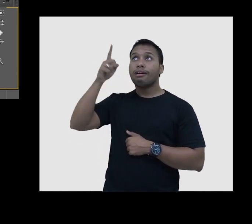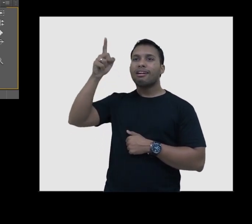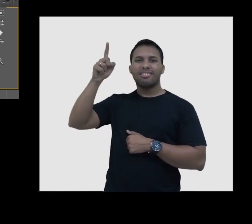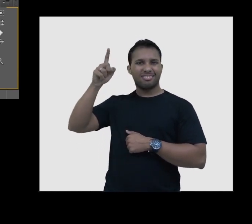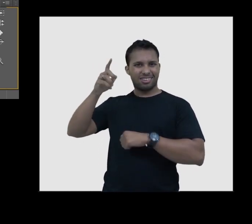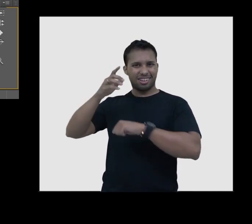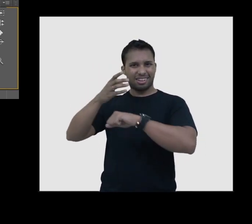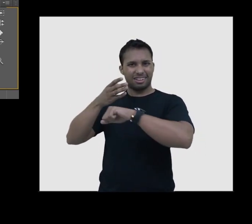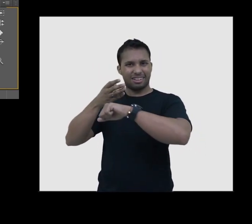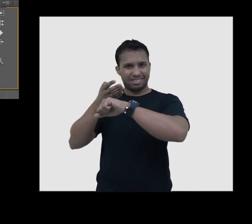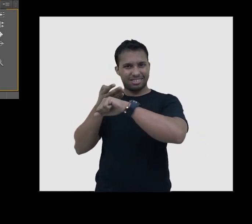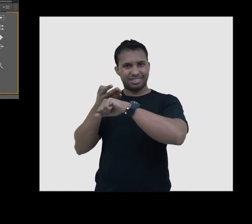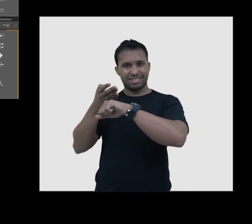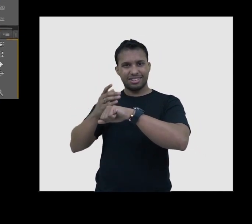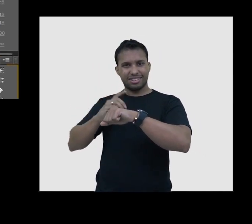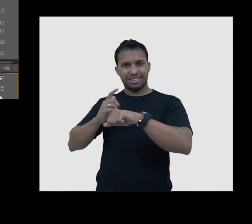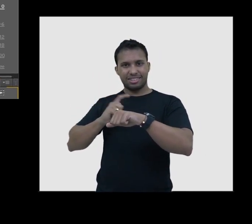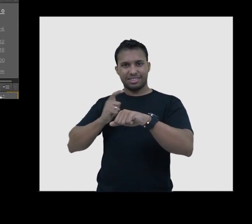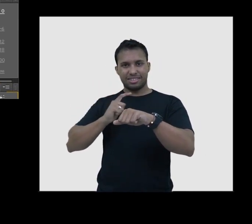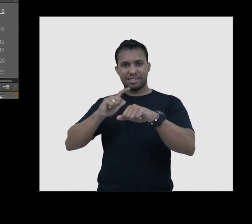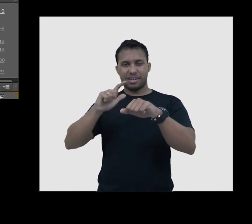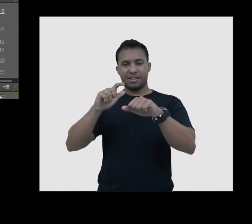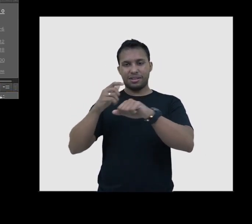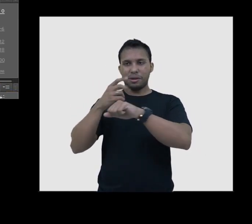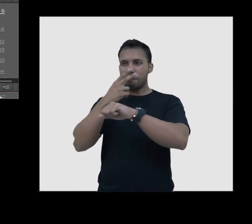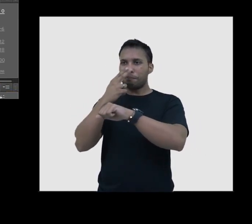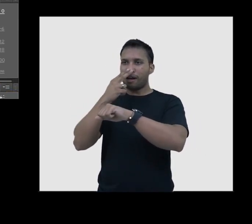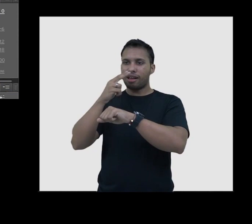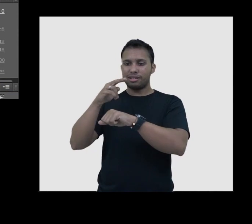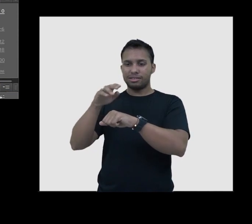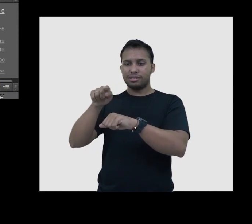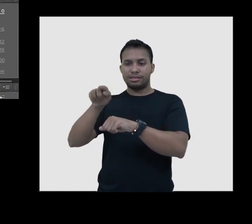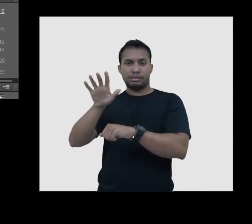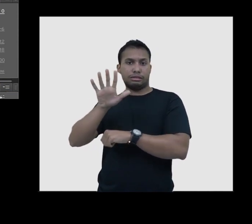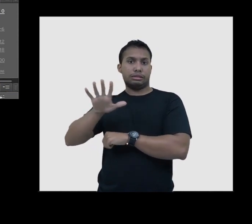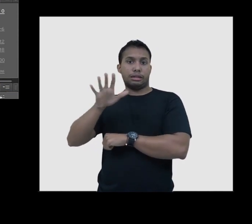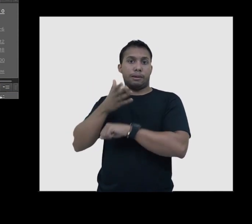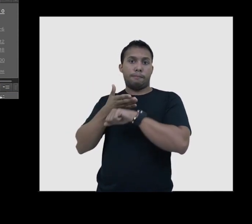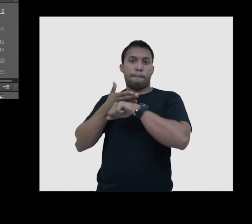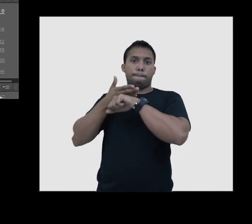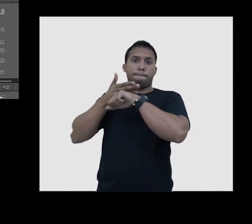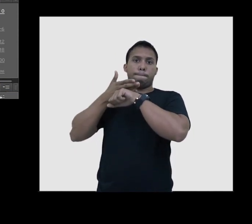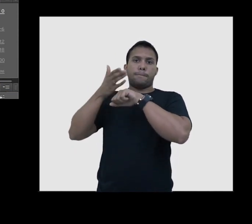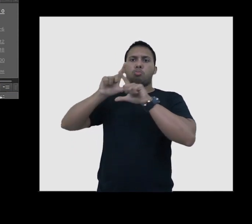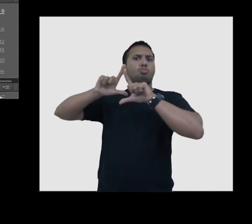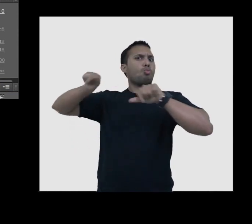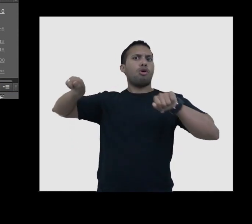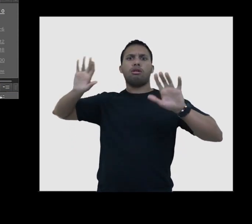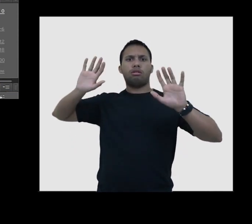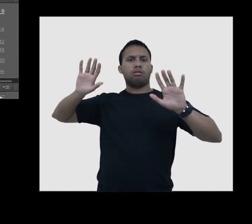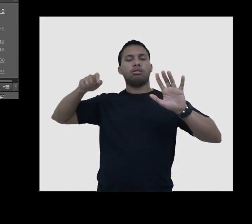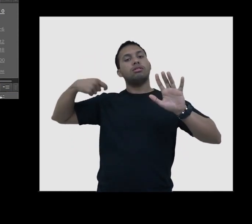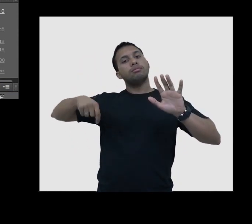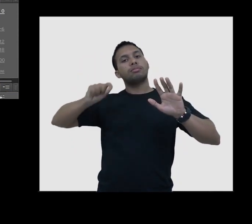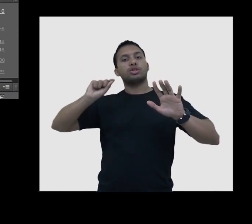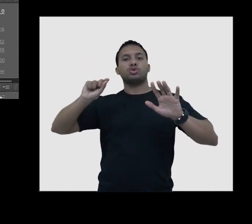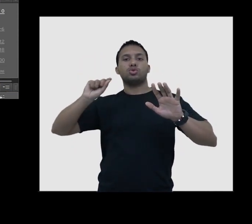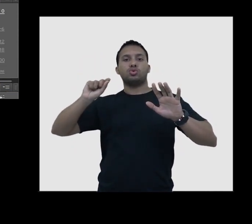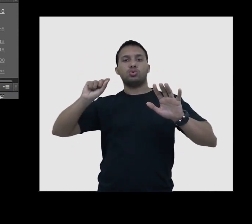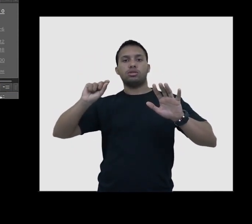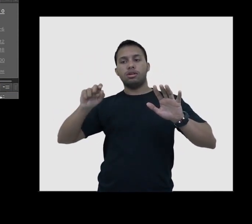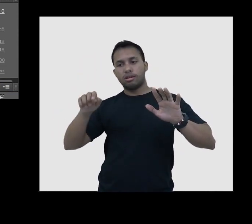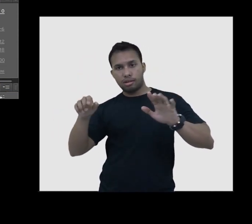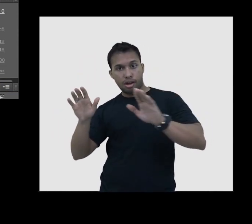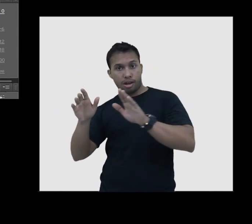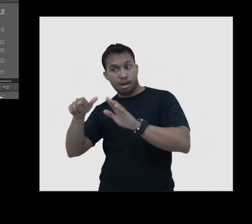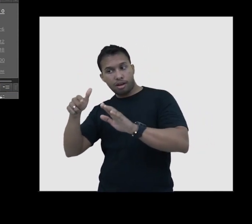seleção. E esse espaço em branco que ficou aqui entre um vídeo e o outro, a gente tem que